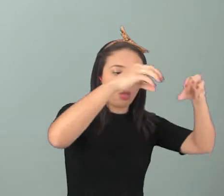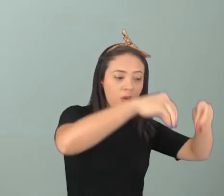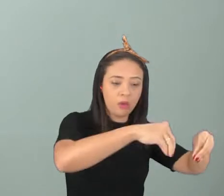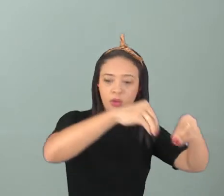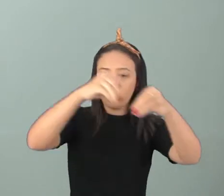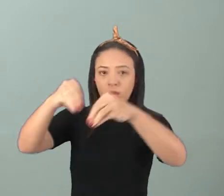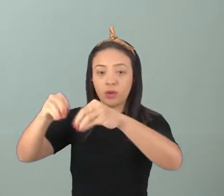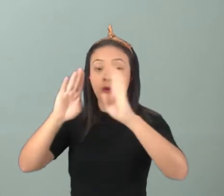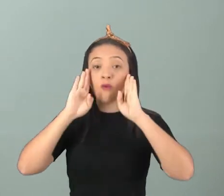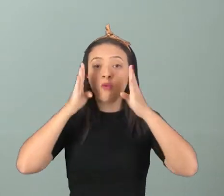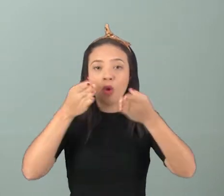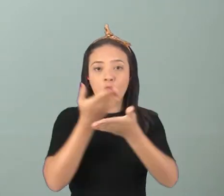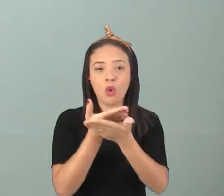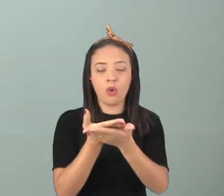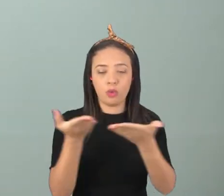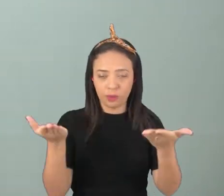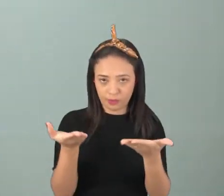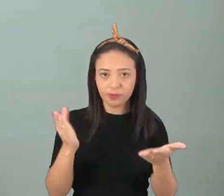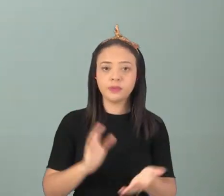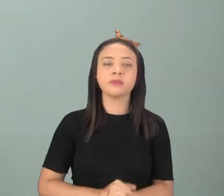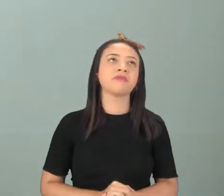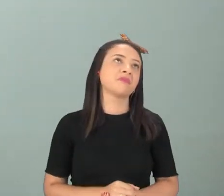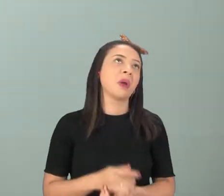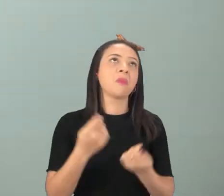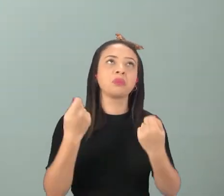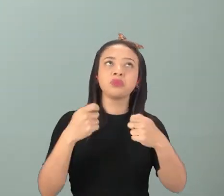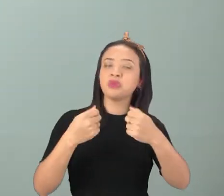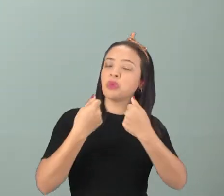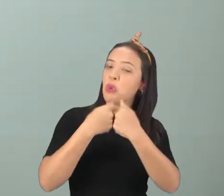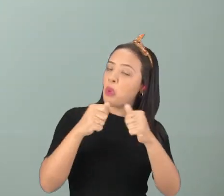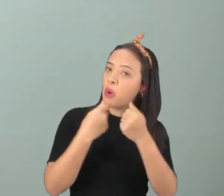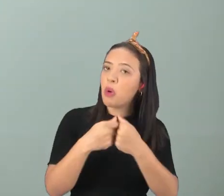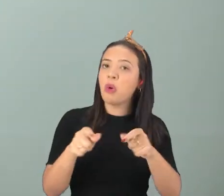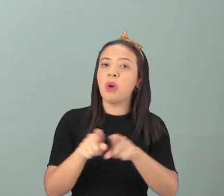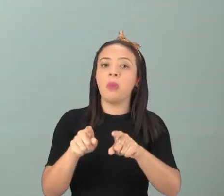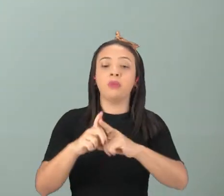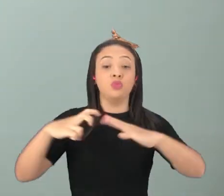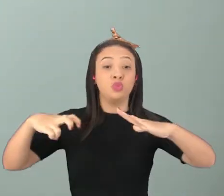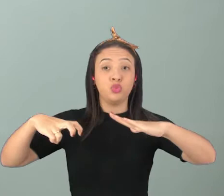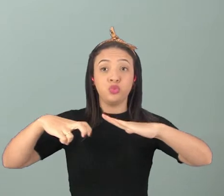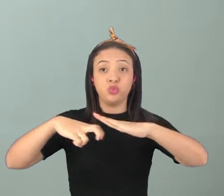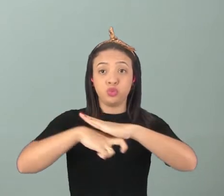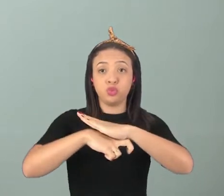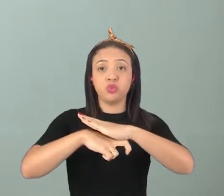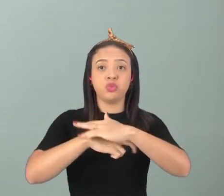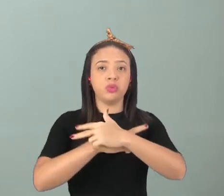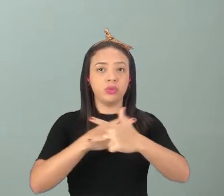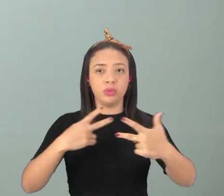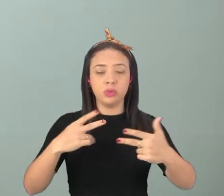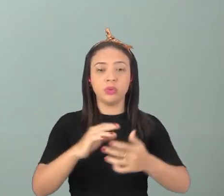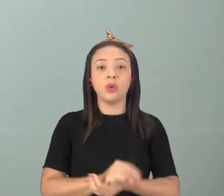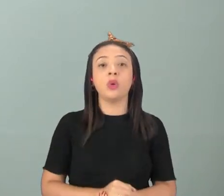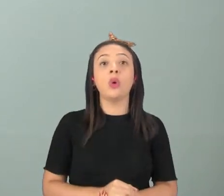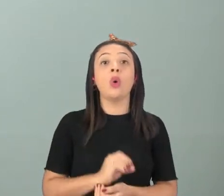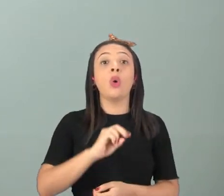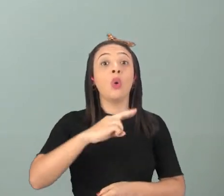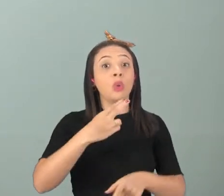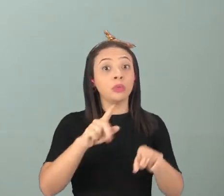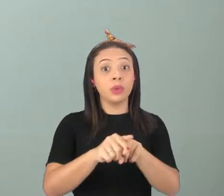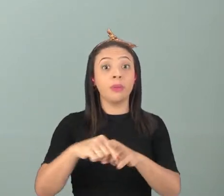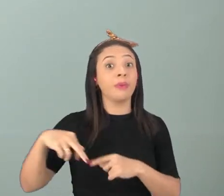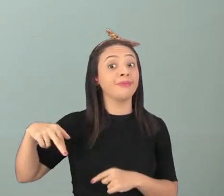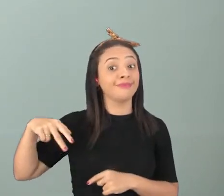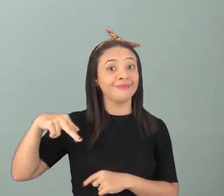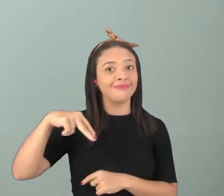destaque do estudo de hoje, que pode ser por ônibus, pode ser por metrô, trens ou até mesmo uma